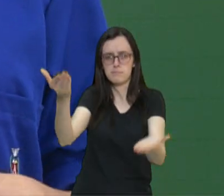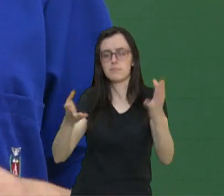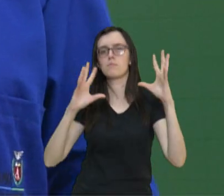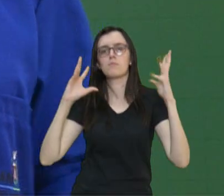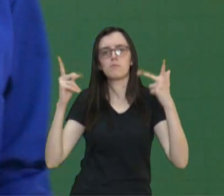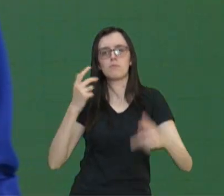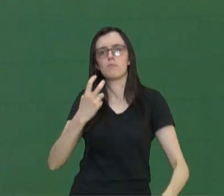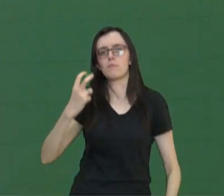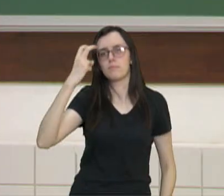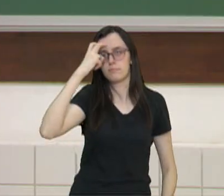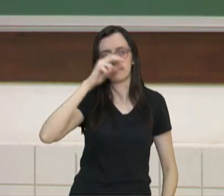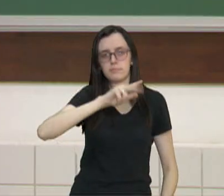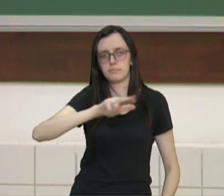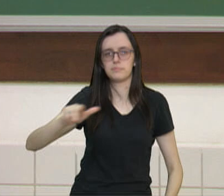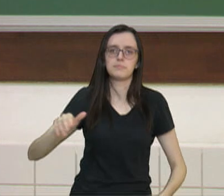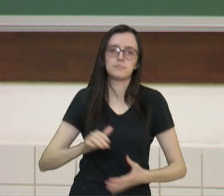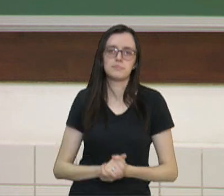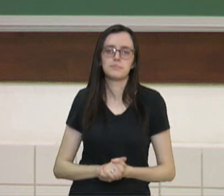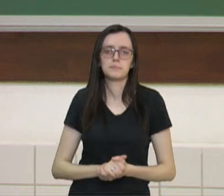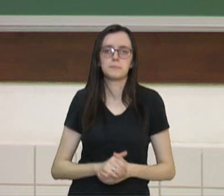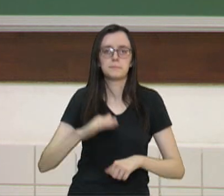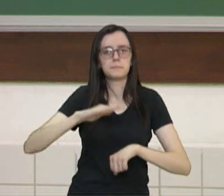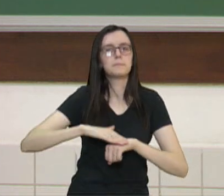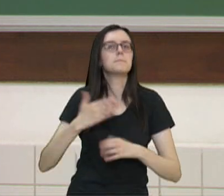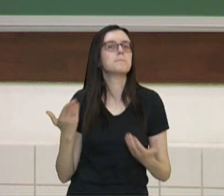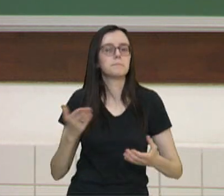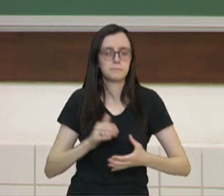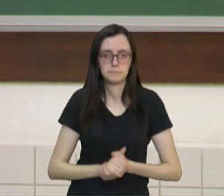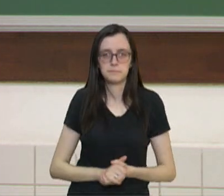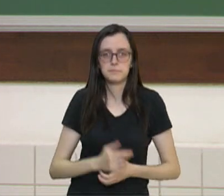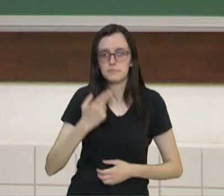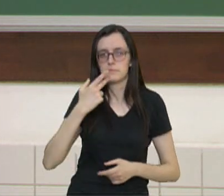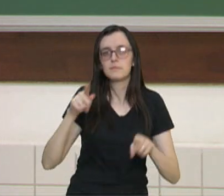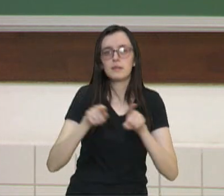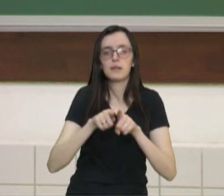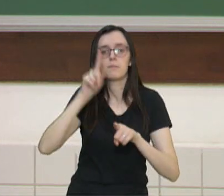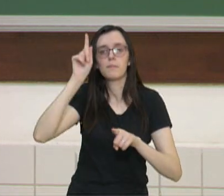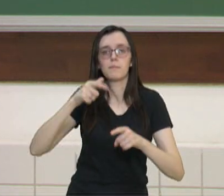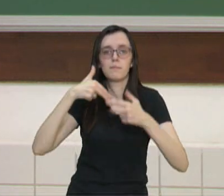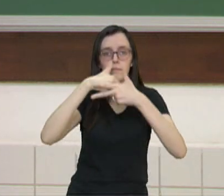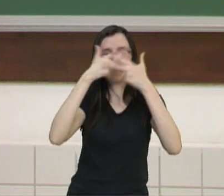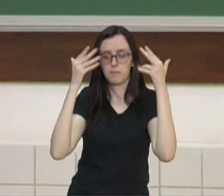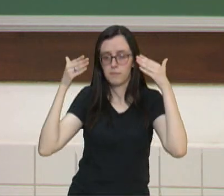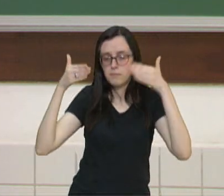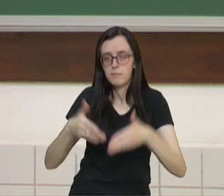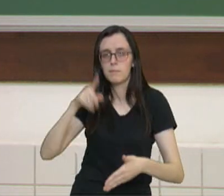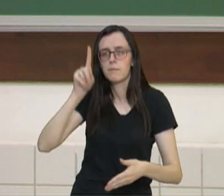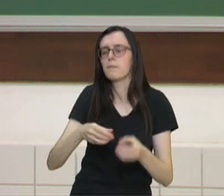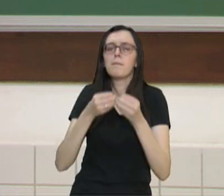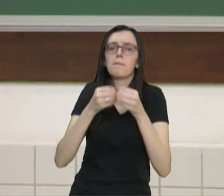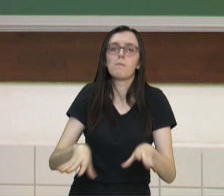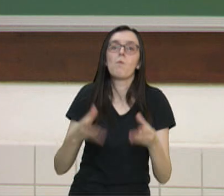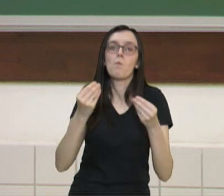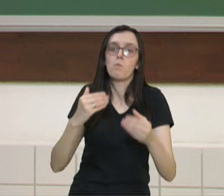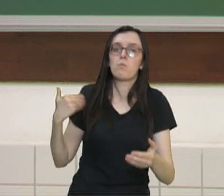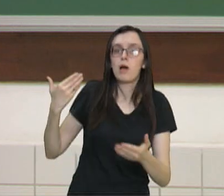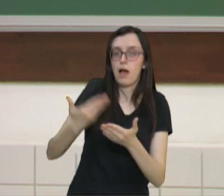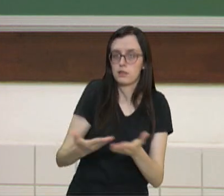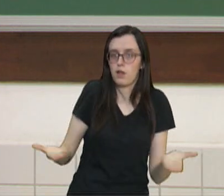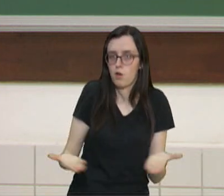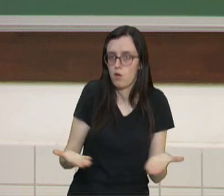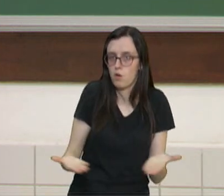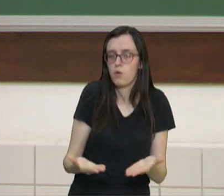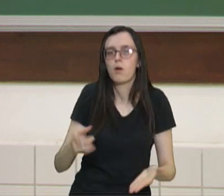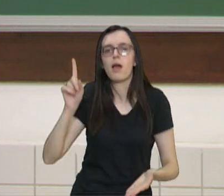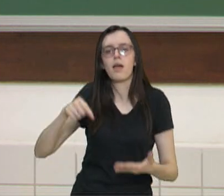as culturas, enfim. E o que mais? Então, falamos de etnocentrismo. O etnocentrismo prejudica muito até hoje